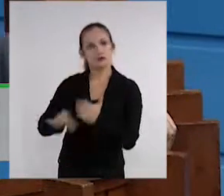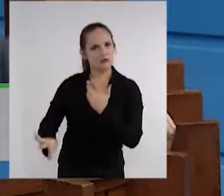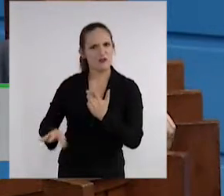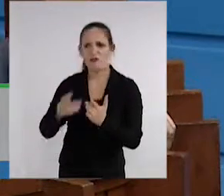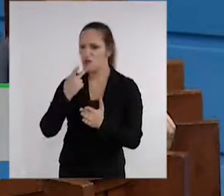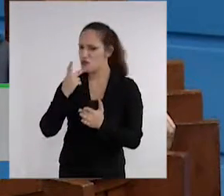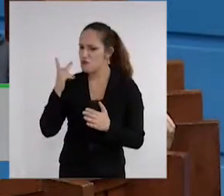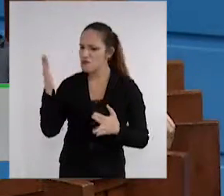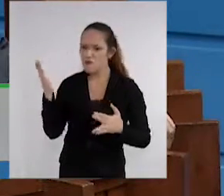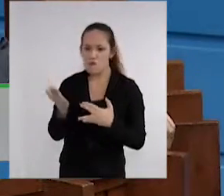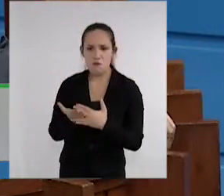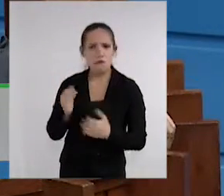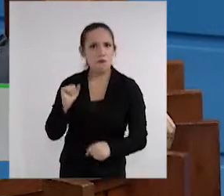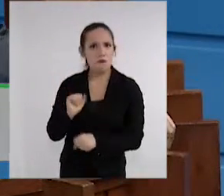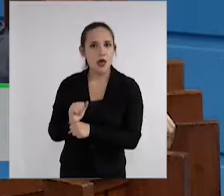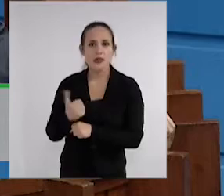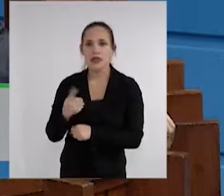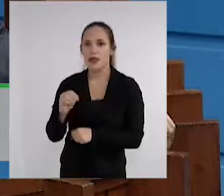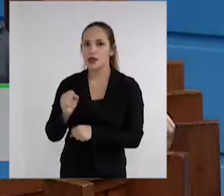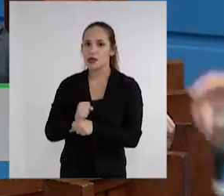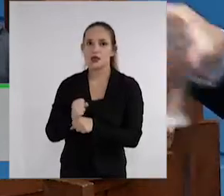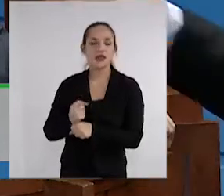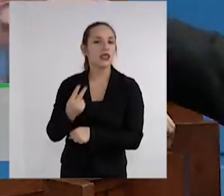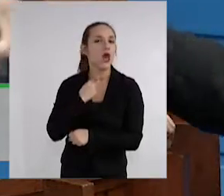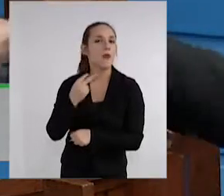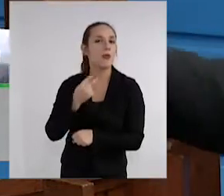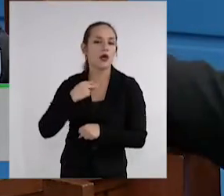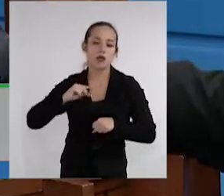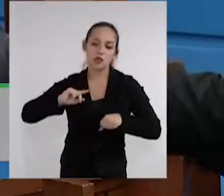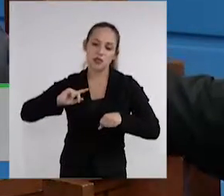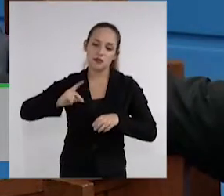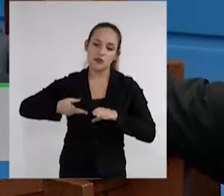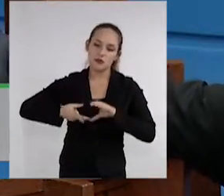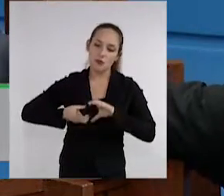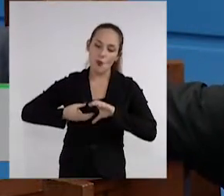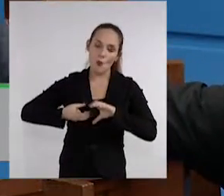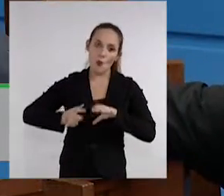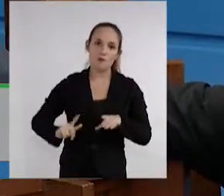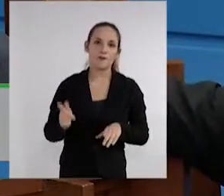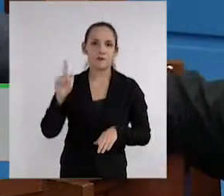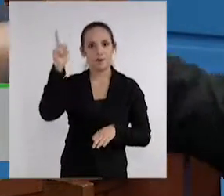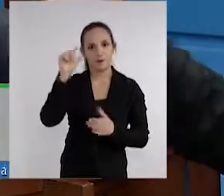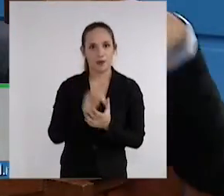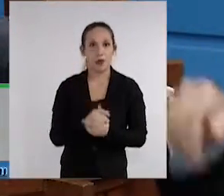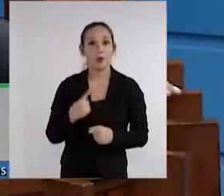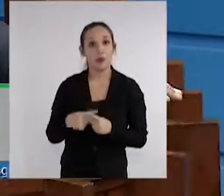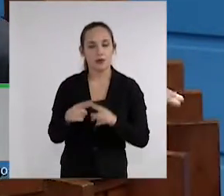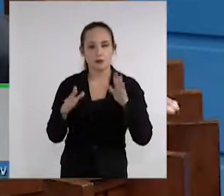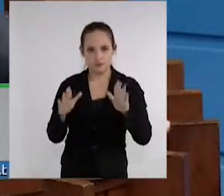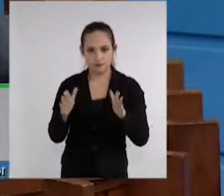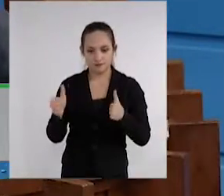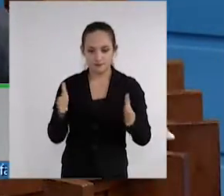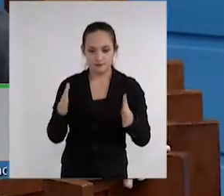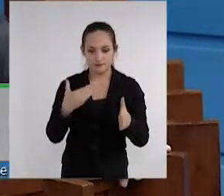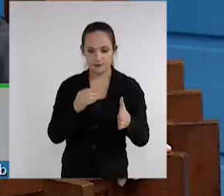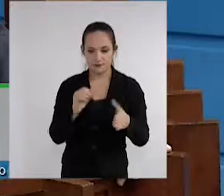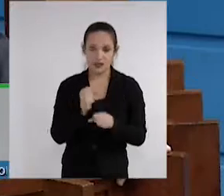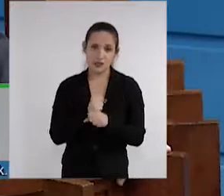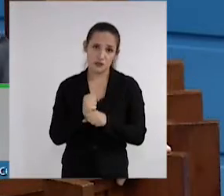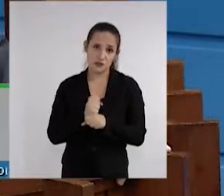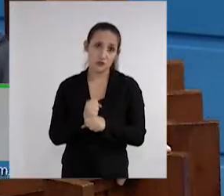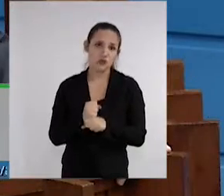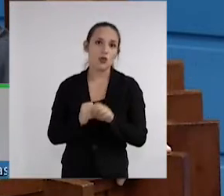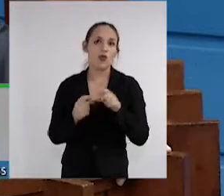suspenso por 10 anos a exploração do gás de xisto. Por conta do quê? Porque em 10 anos, o